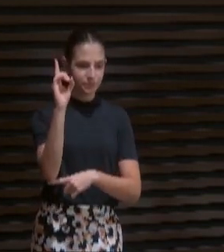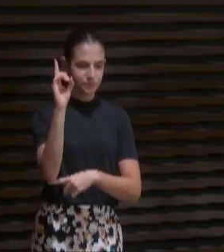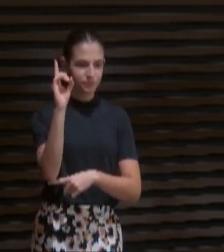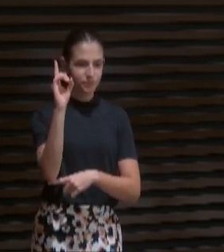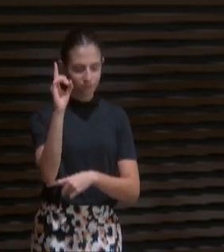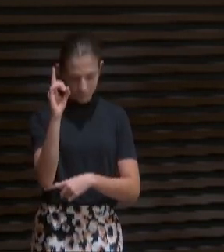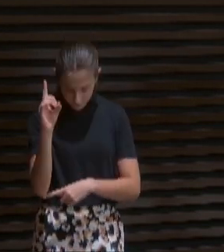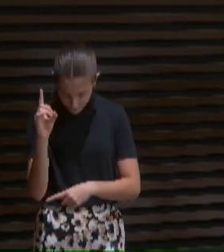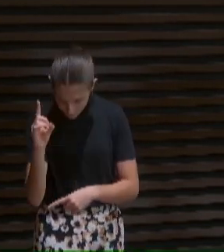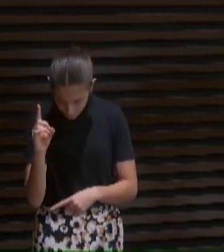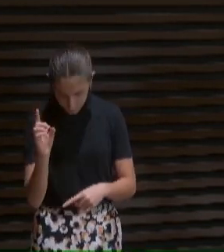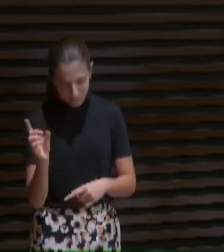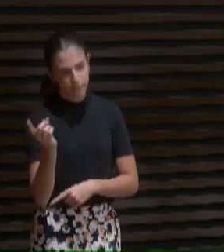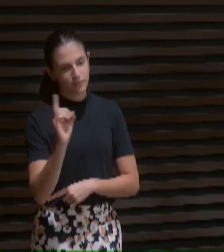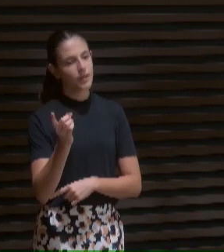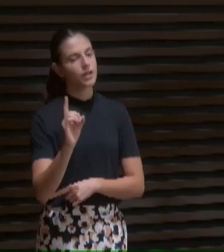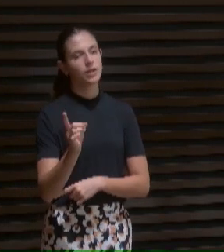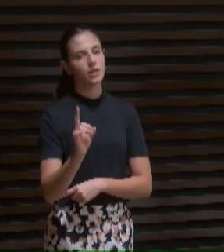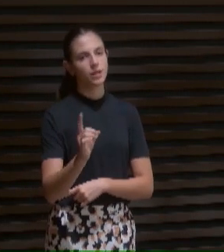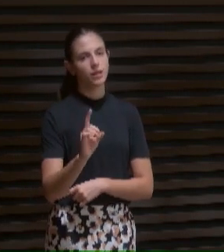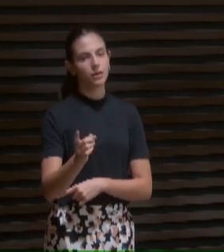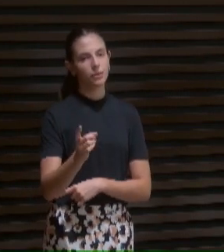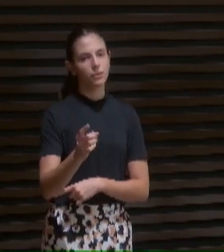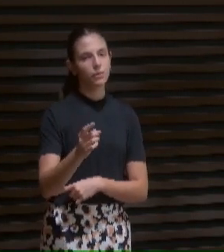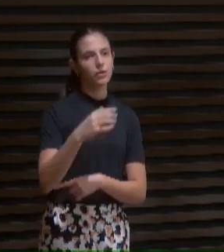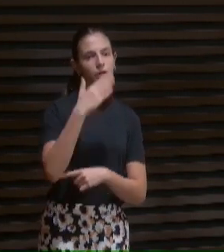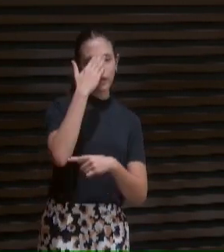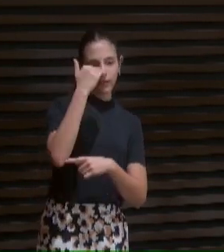não se deixe iludir por a cultura desse mundo.